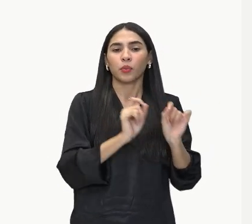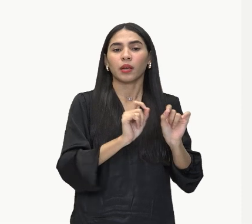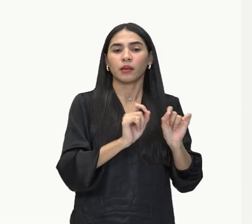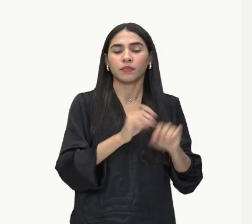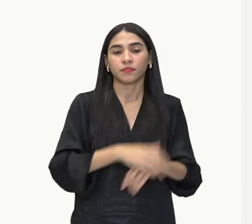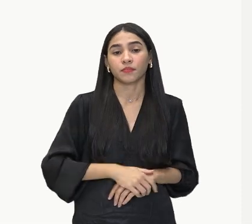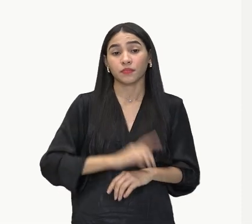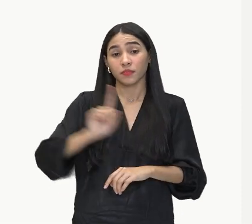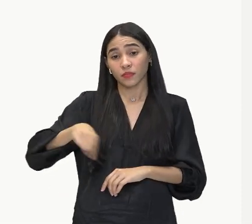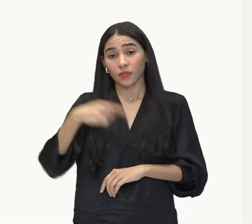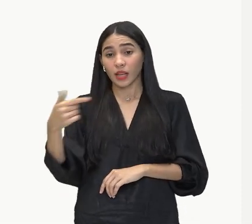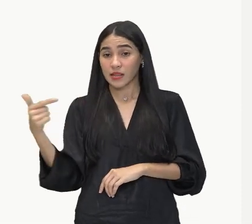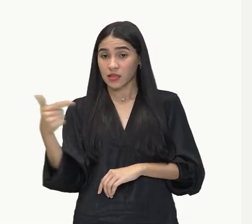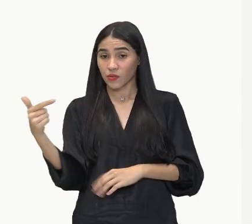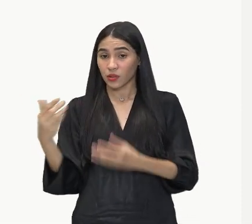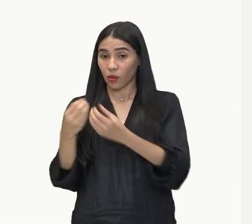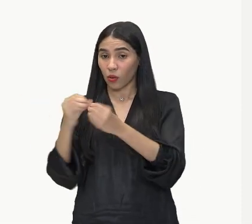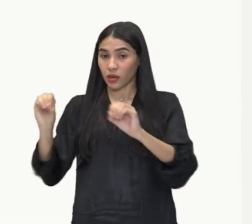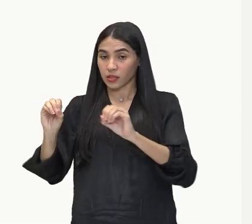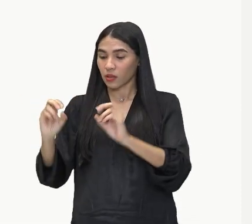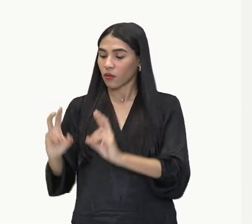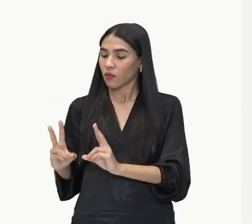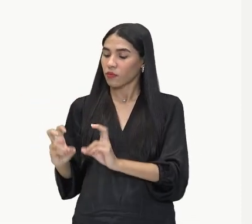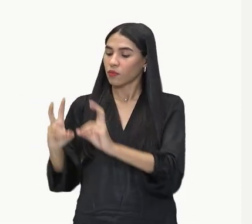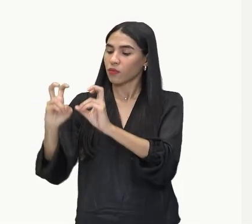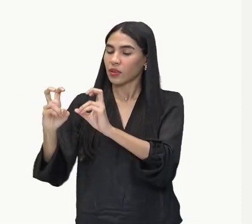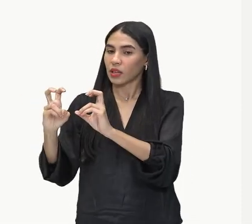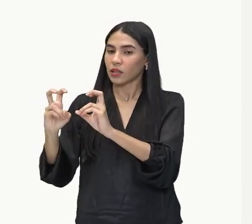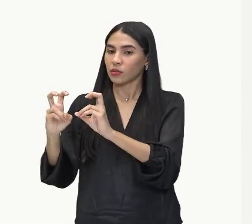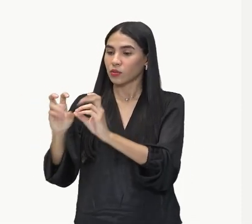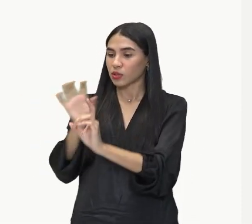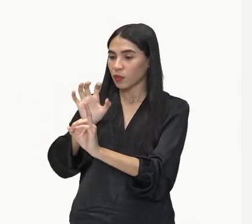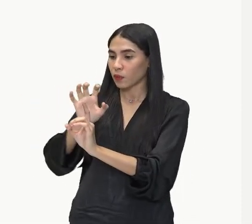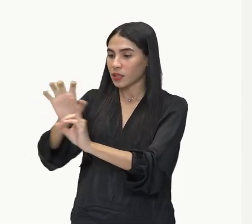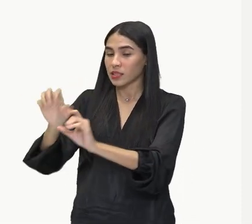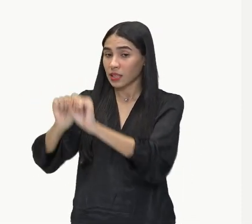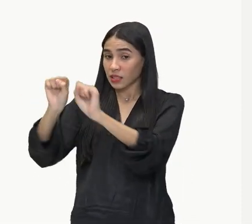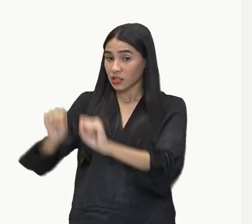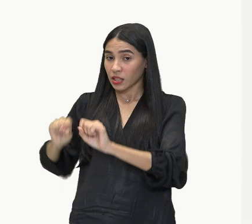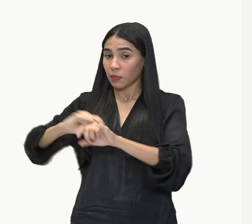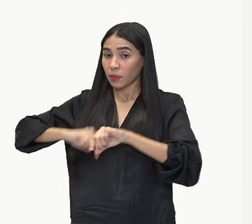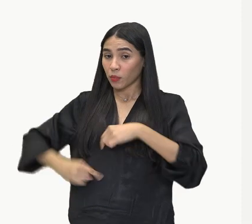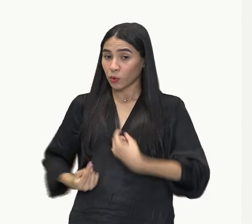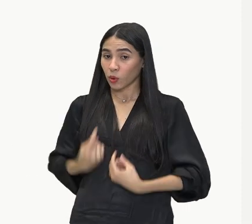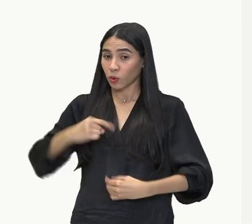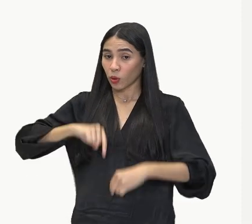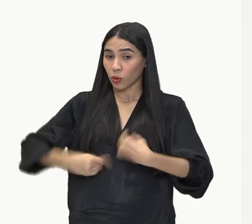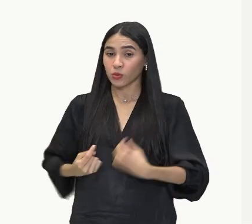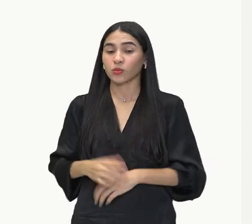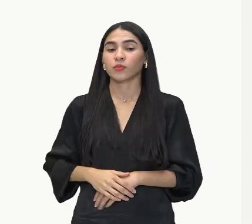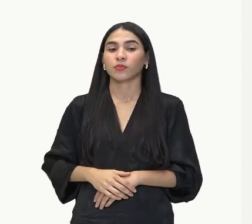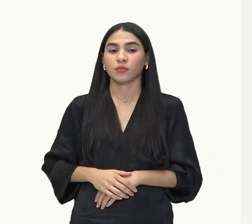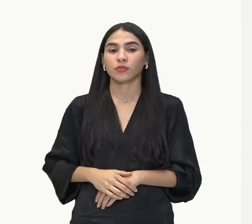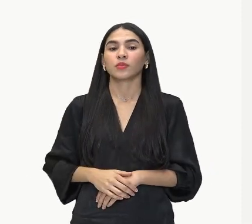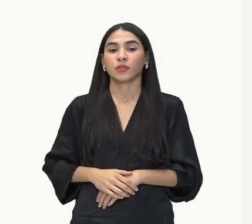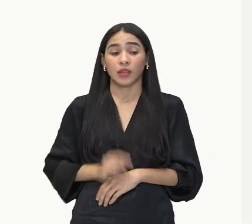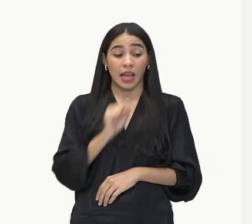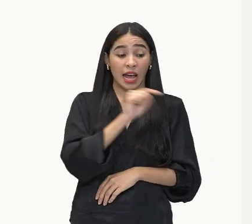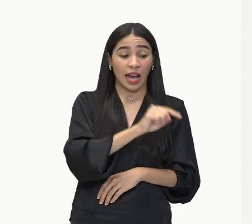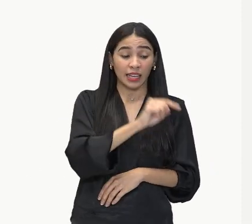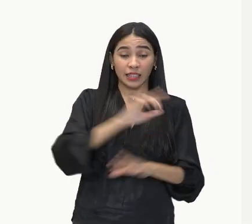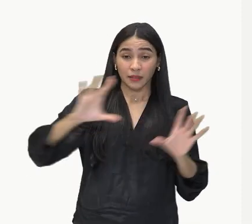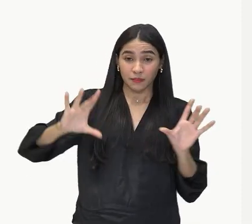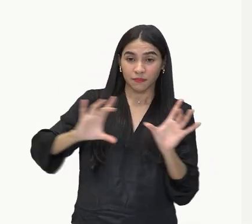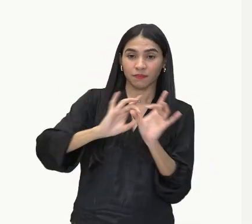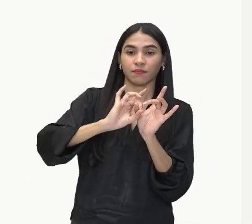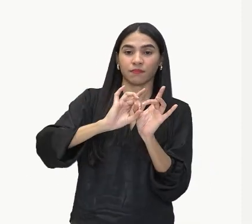observem que a segunda oração, que o vírus disperse as defesas do sistema imunológico, é exatamente o que é permitido. A